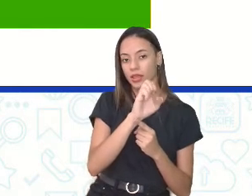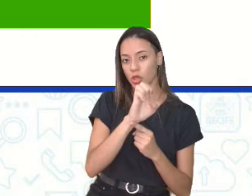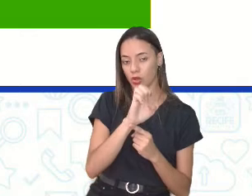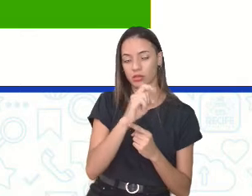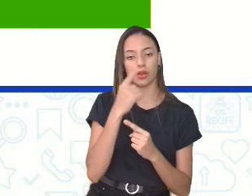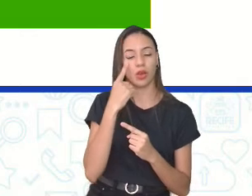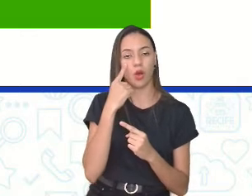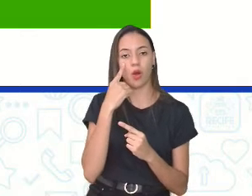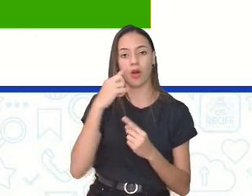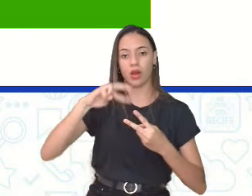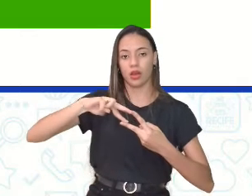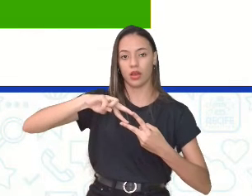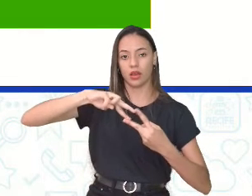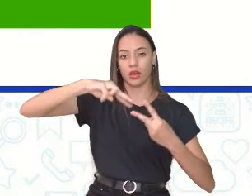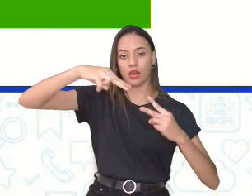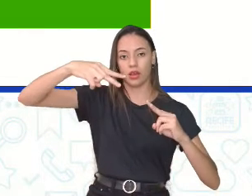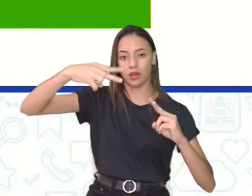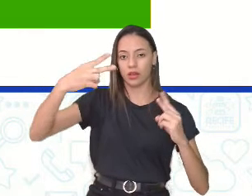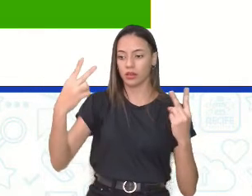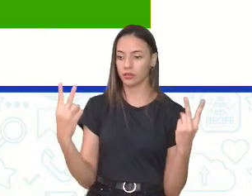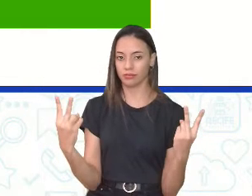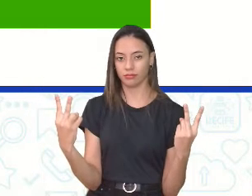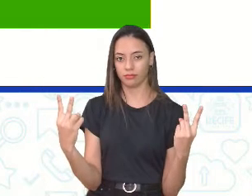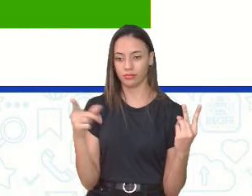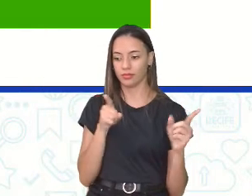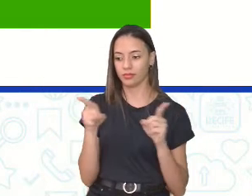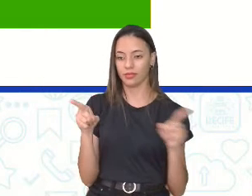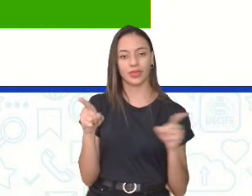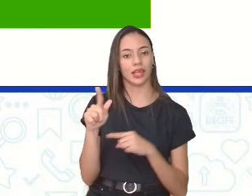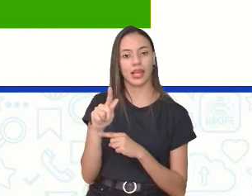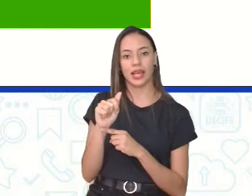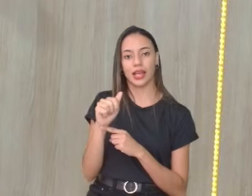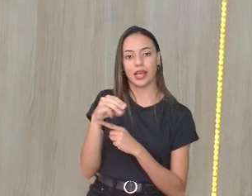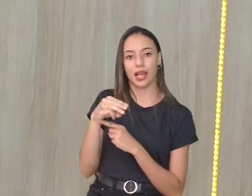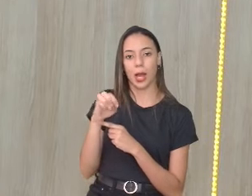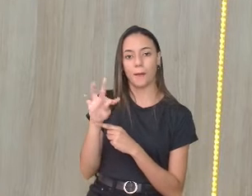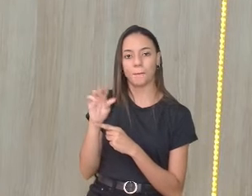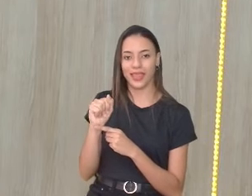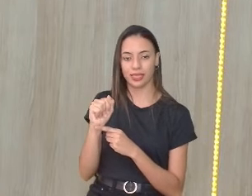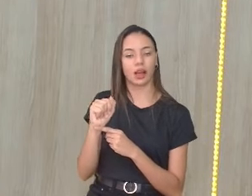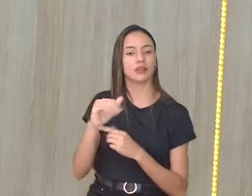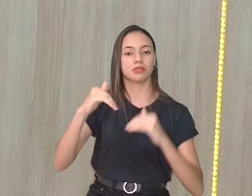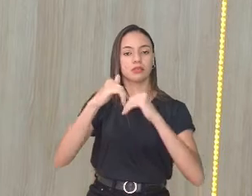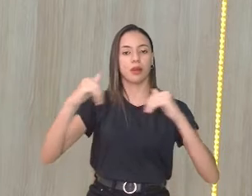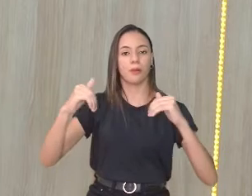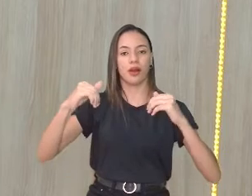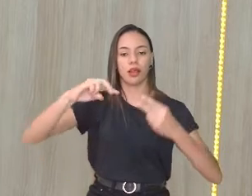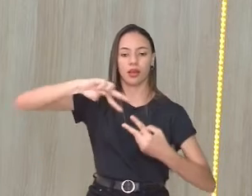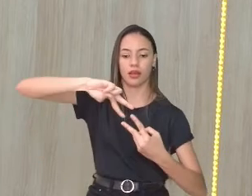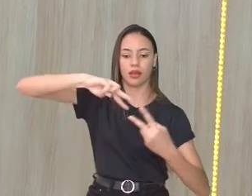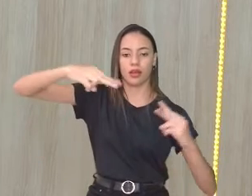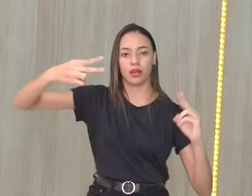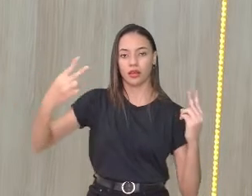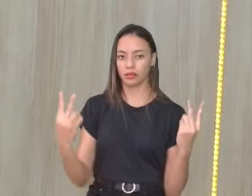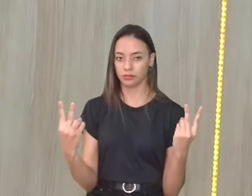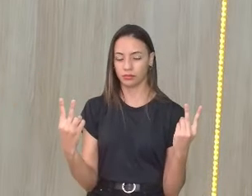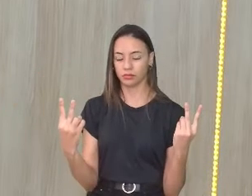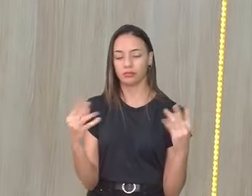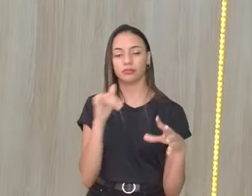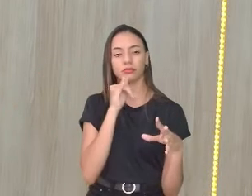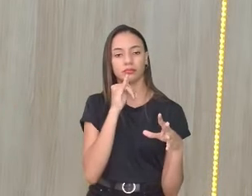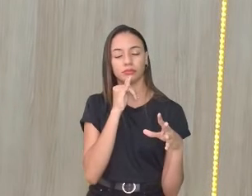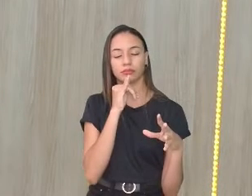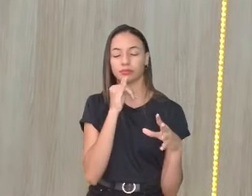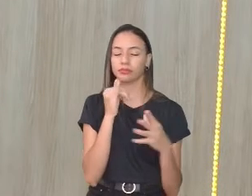fator, ou seja, um gene do par para cada gameta. Certo. Tá? Então, na formação dos gametas,